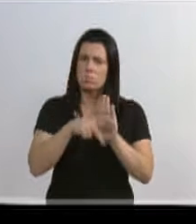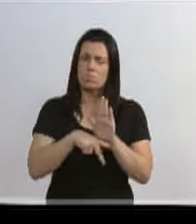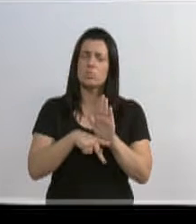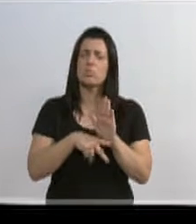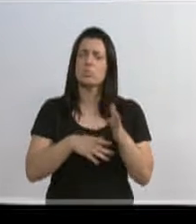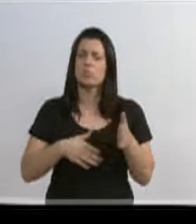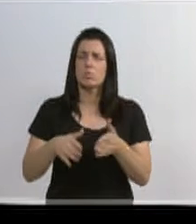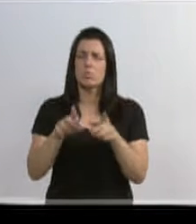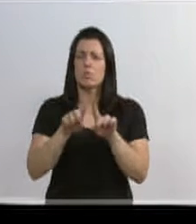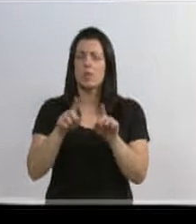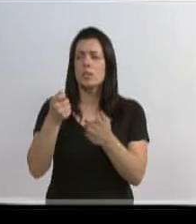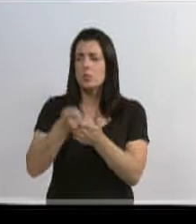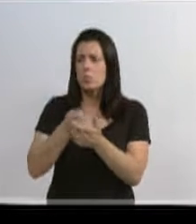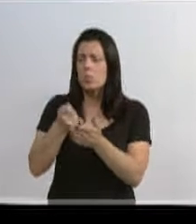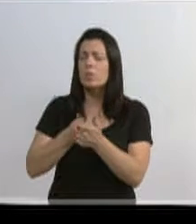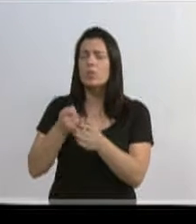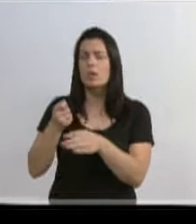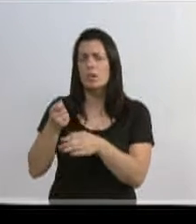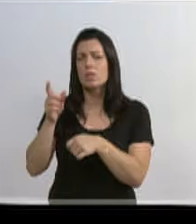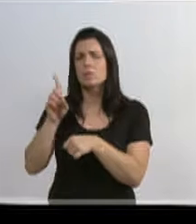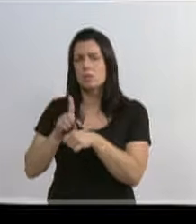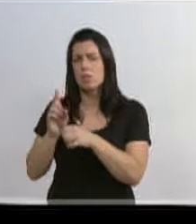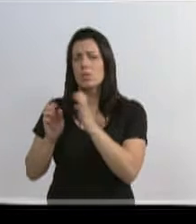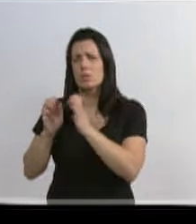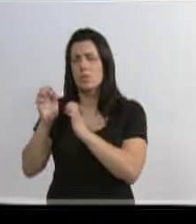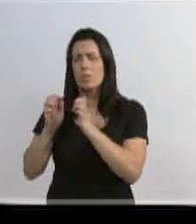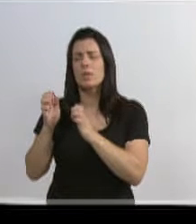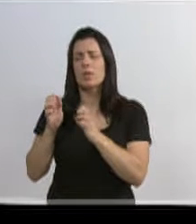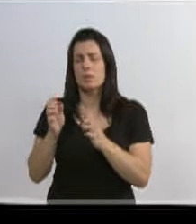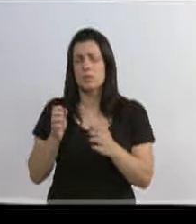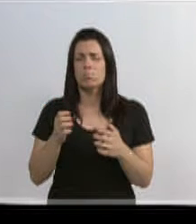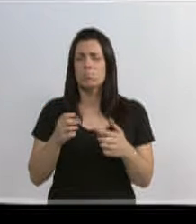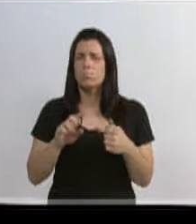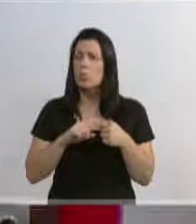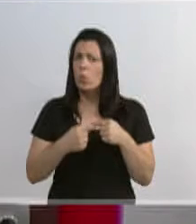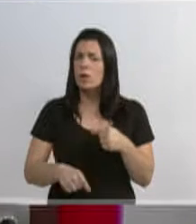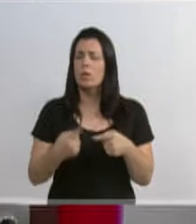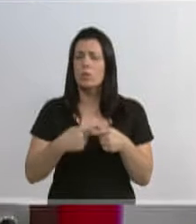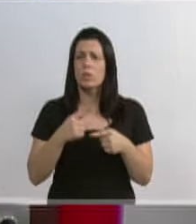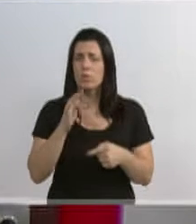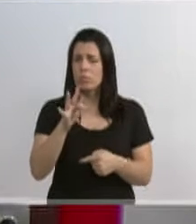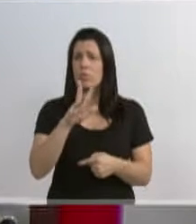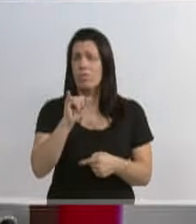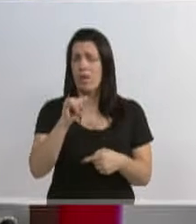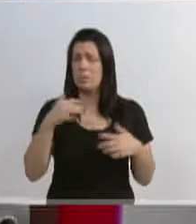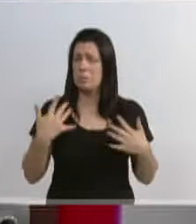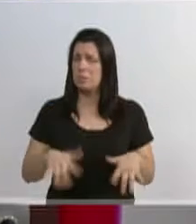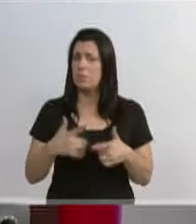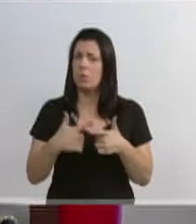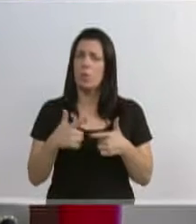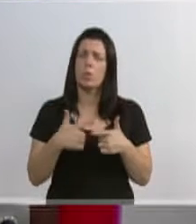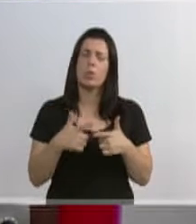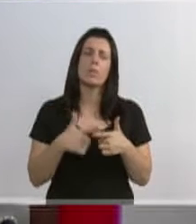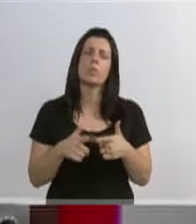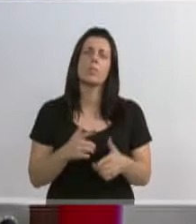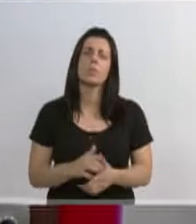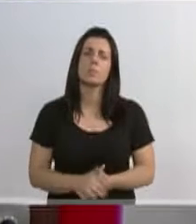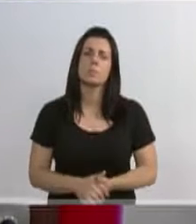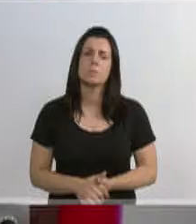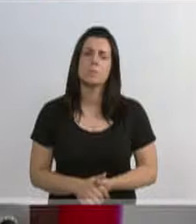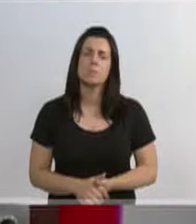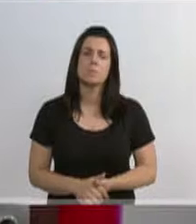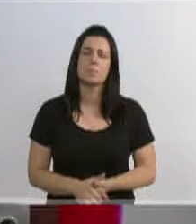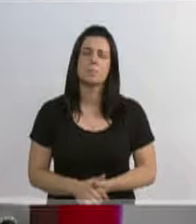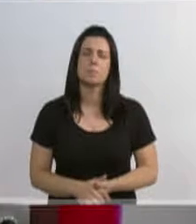encaminhado, mas cobrar da empresa a fiscalização que faça uma obra de qualidade. Porque lá na frente vamos ter problemas. Estamos tendo agora, por não ter evasão.